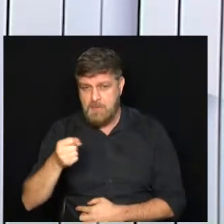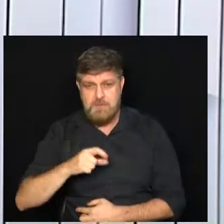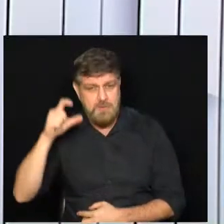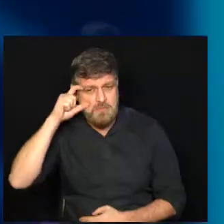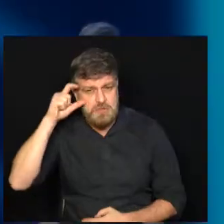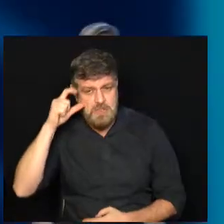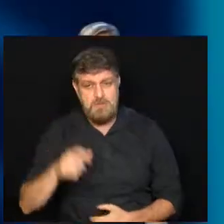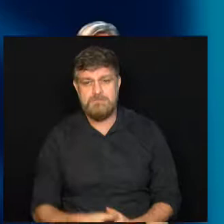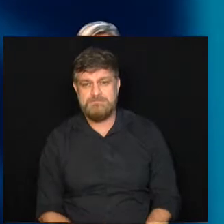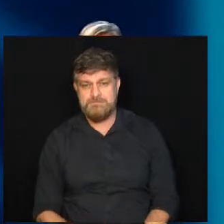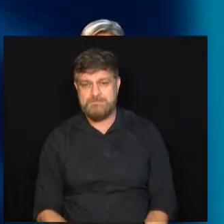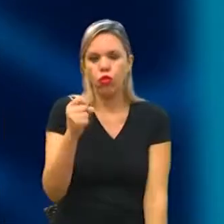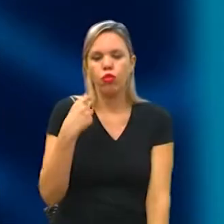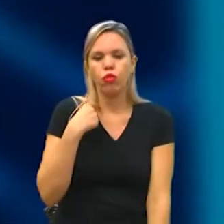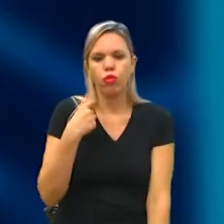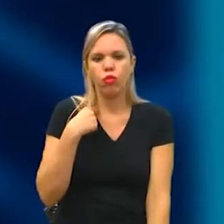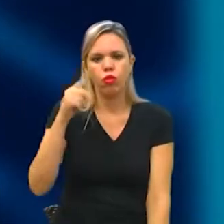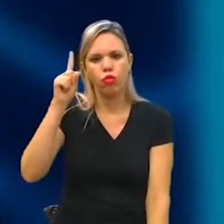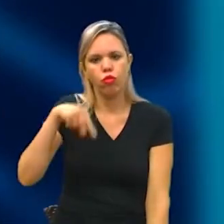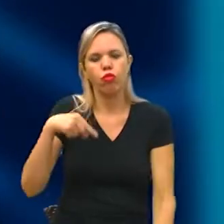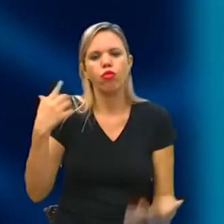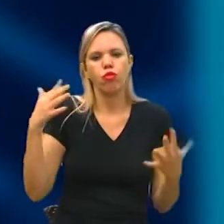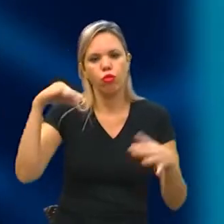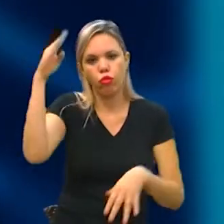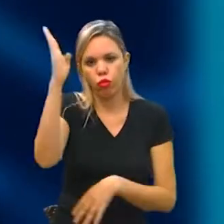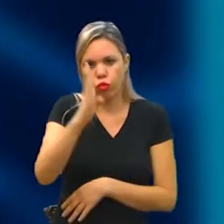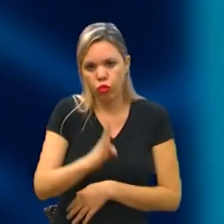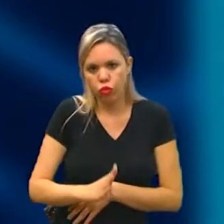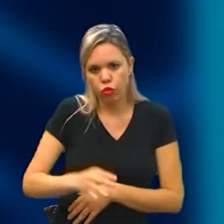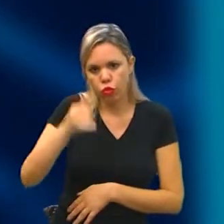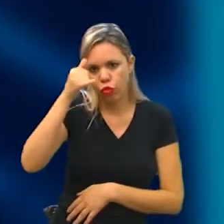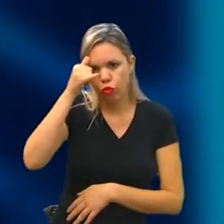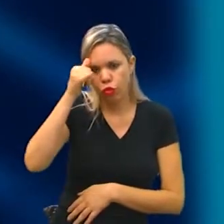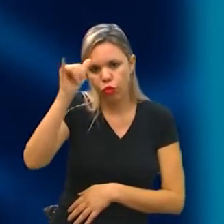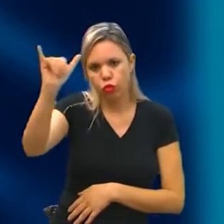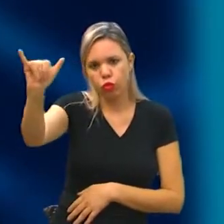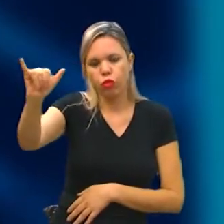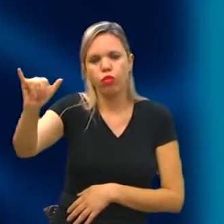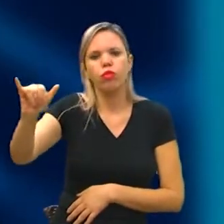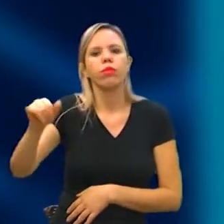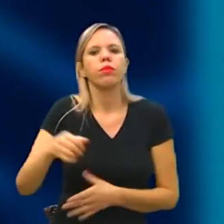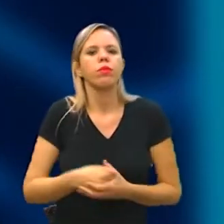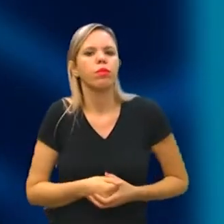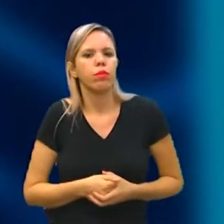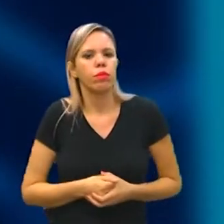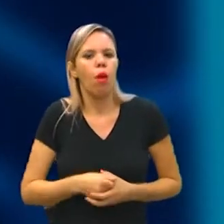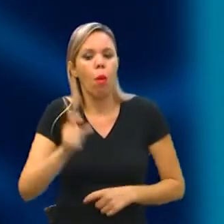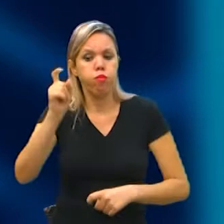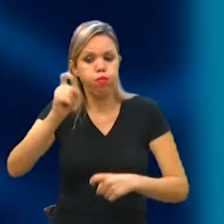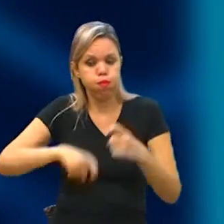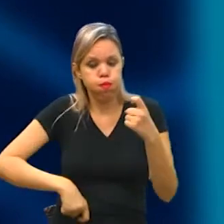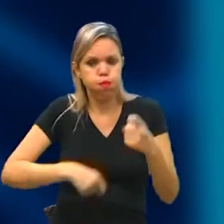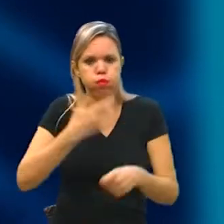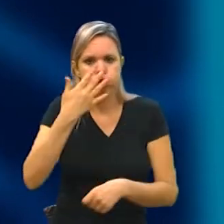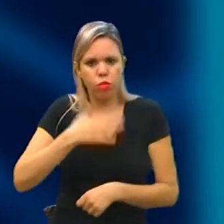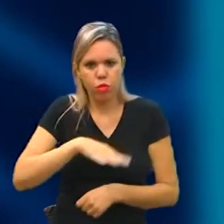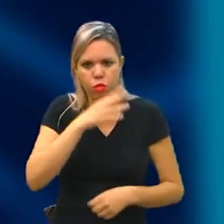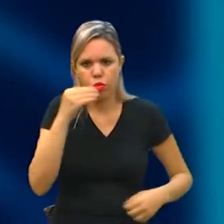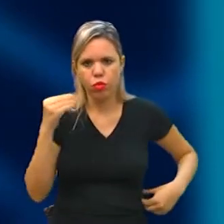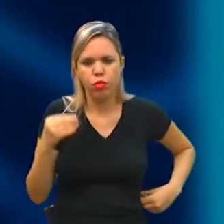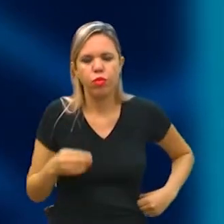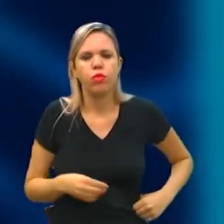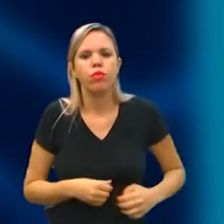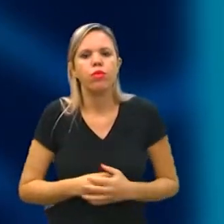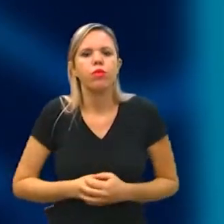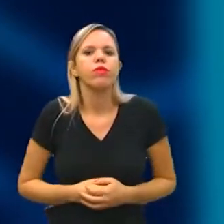Amorim. Dia 18 de maio é o Dia Nacional de Combate ao Abuso e Exploração Sexual de